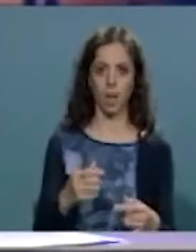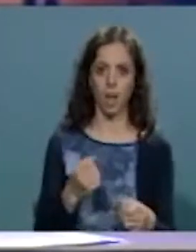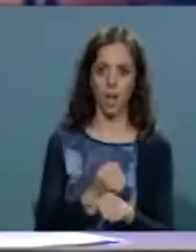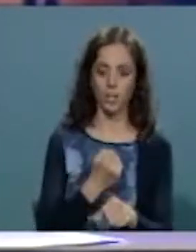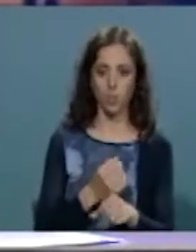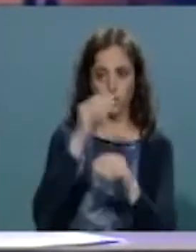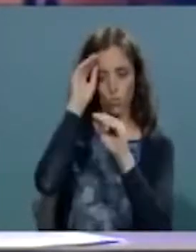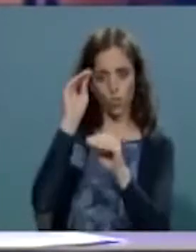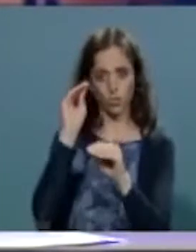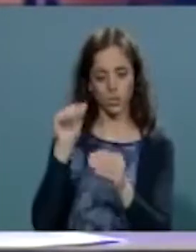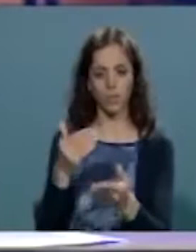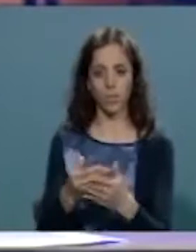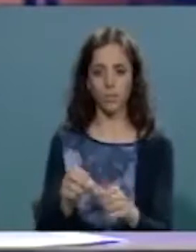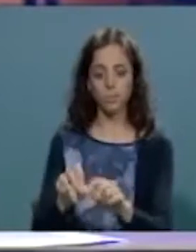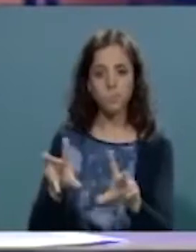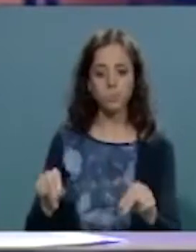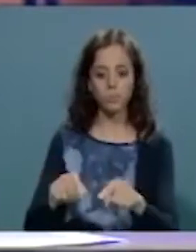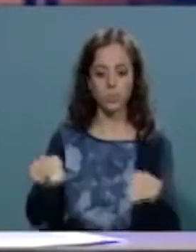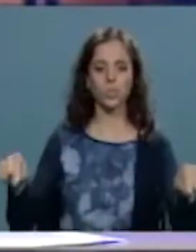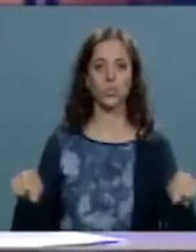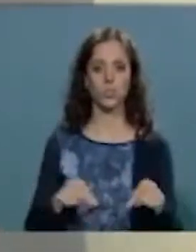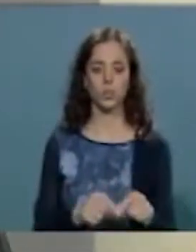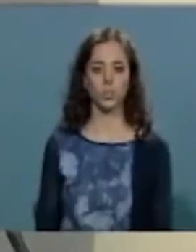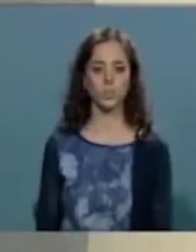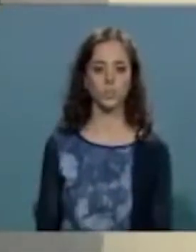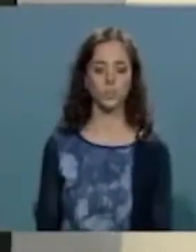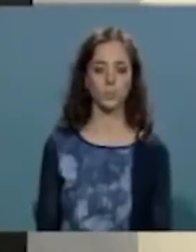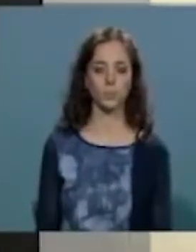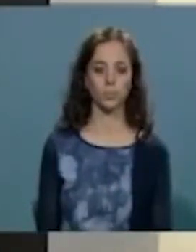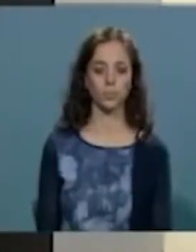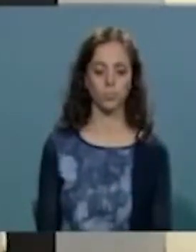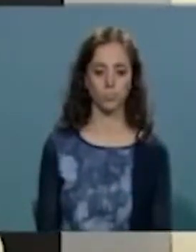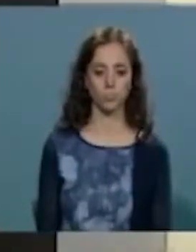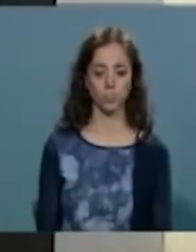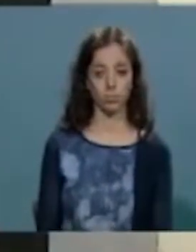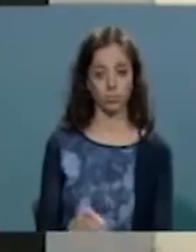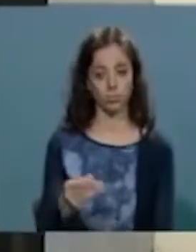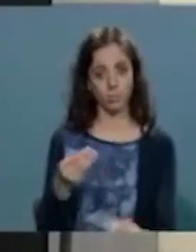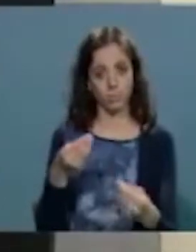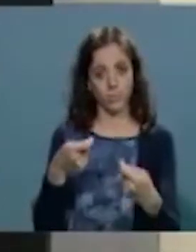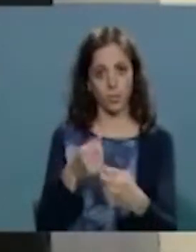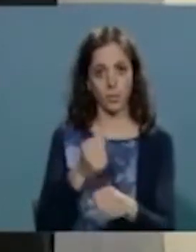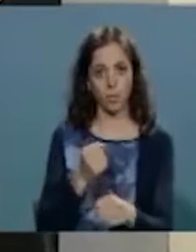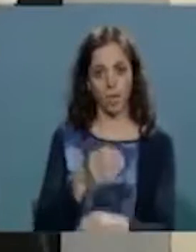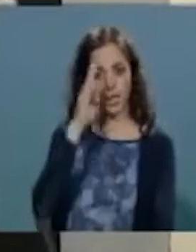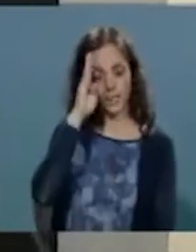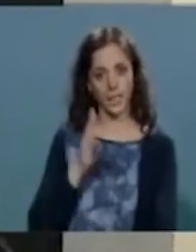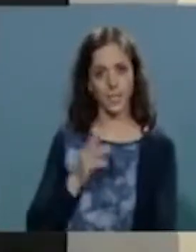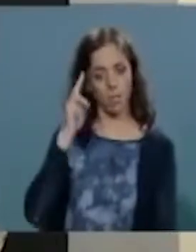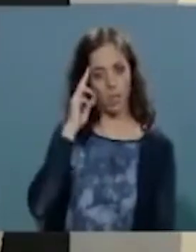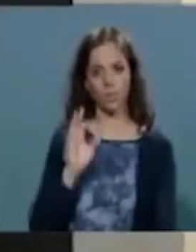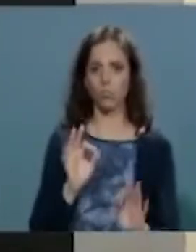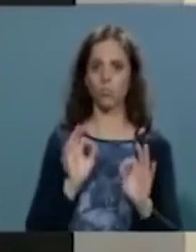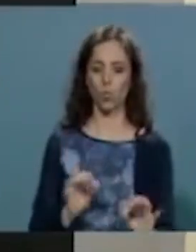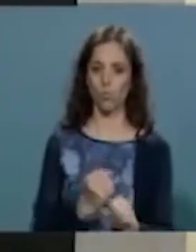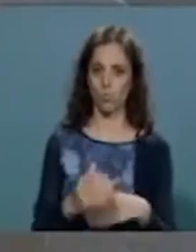dar acções de formação sobre higienização dos espaços e este é um tipo de trabalho que o exército na madeira está